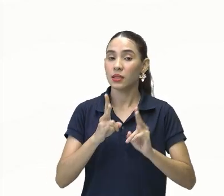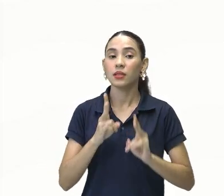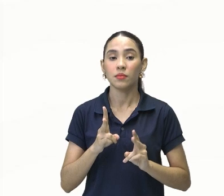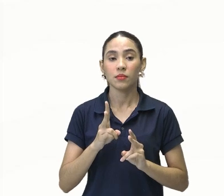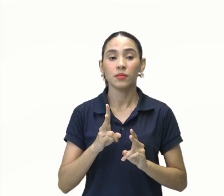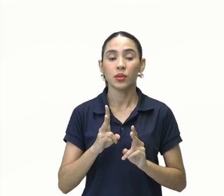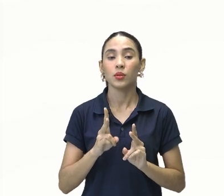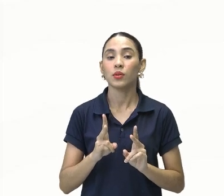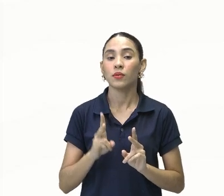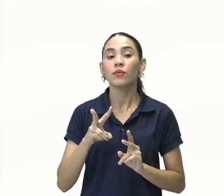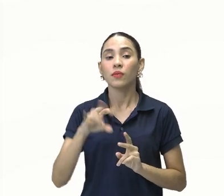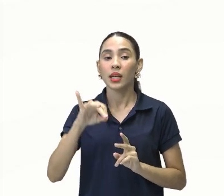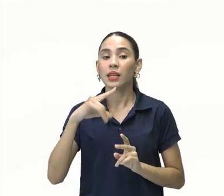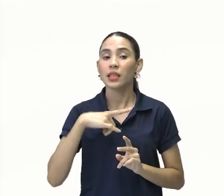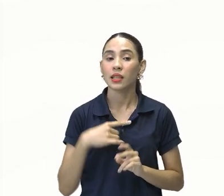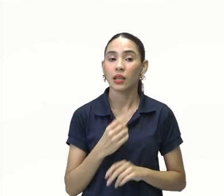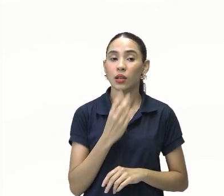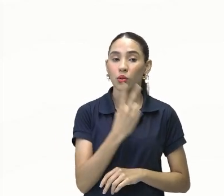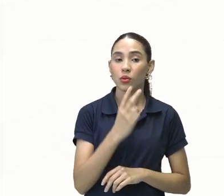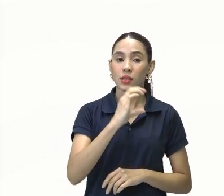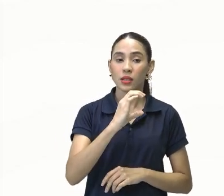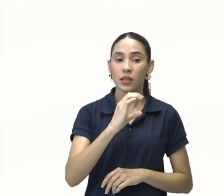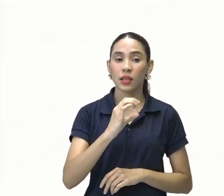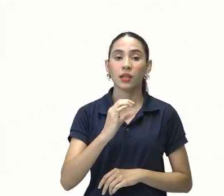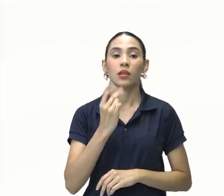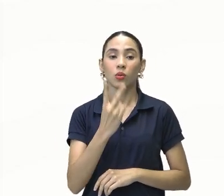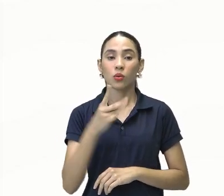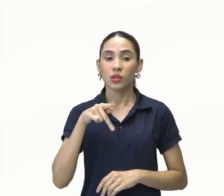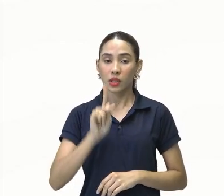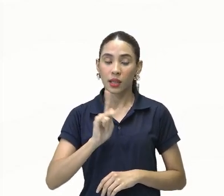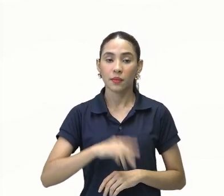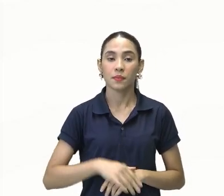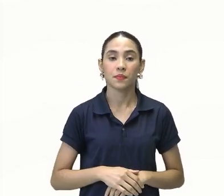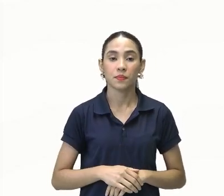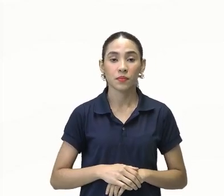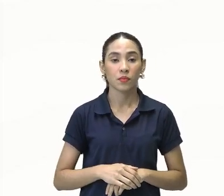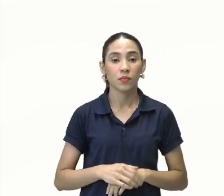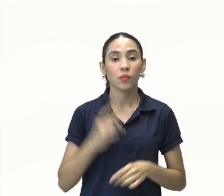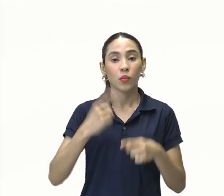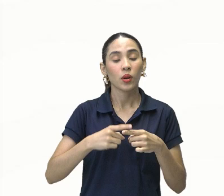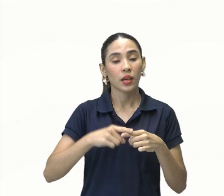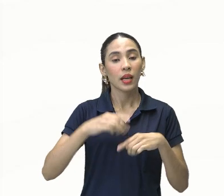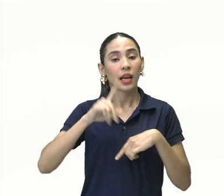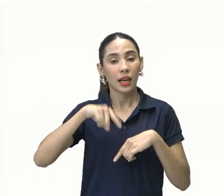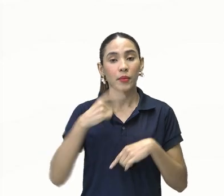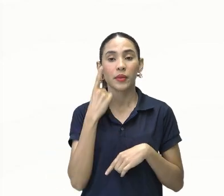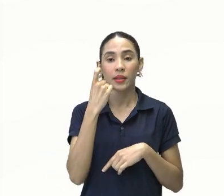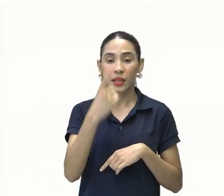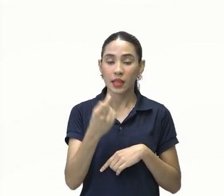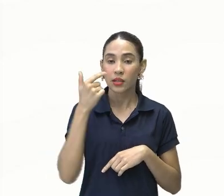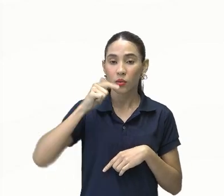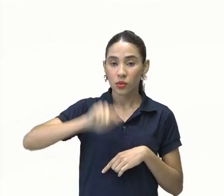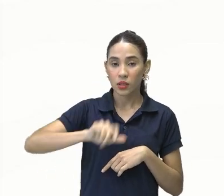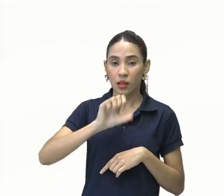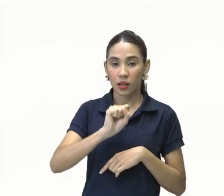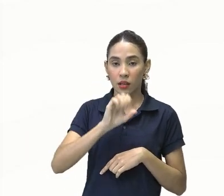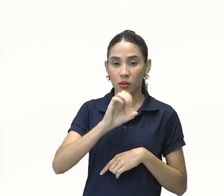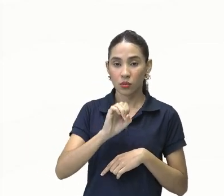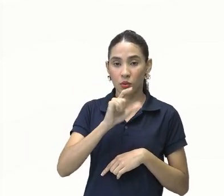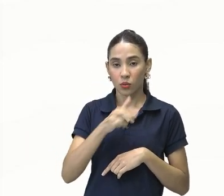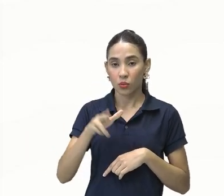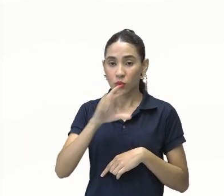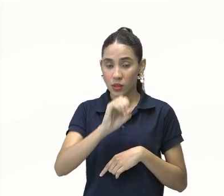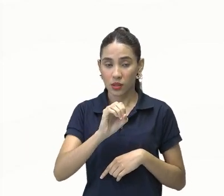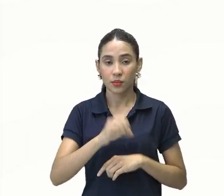vou ter 2 caras e 2 coroas, tá bom? Pois é o que me interessa para a solução, é o que a questão